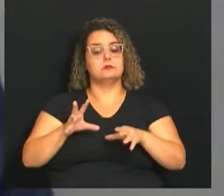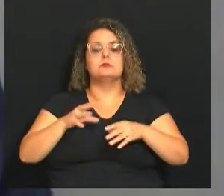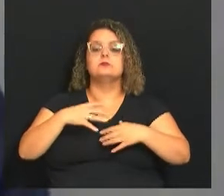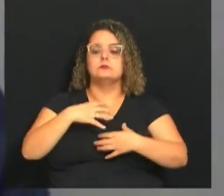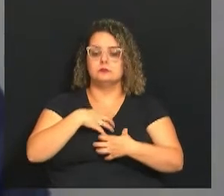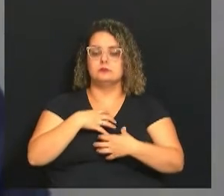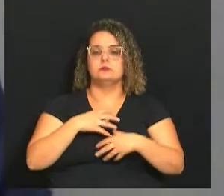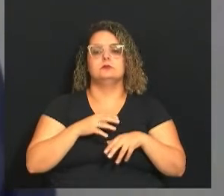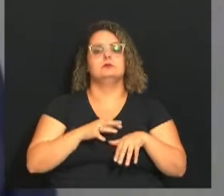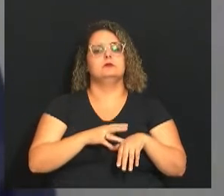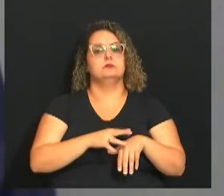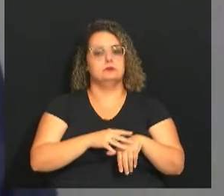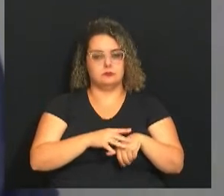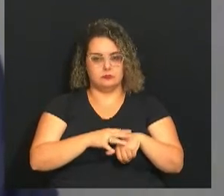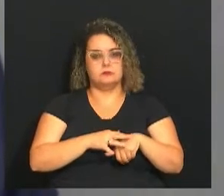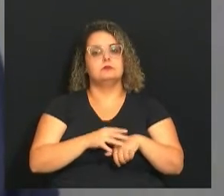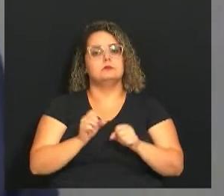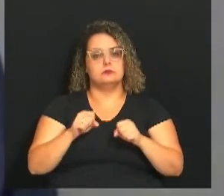um pouco dessa